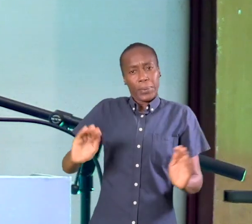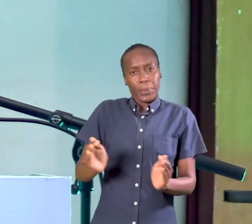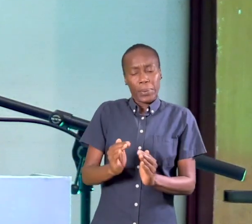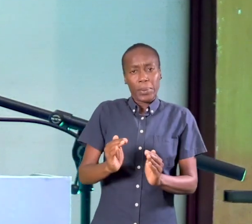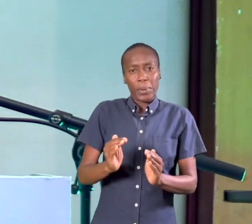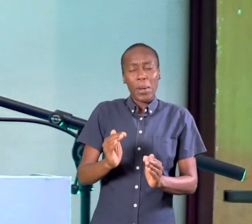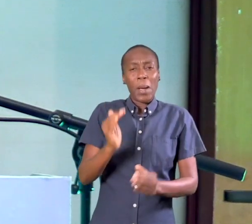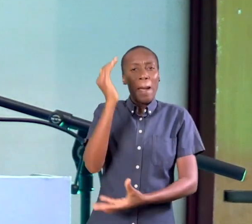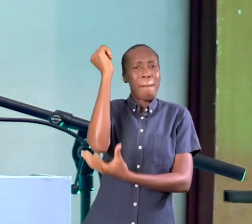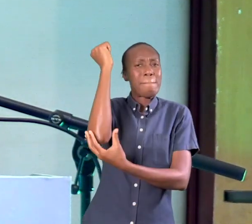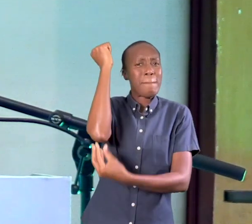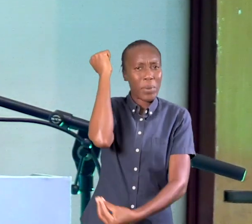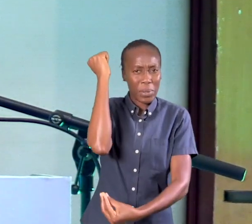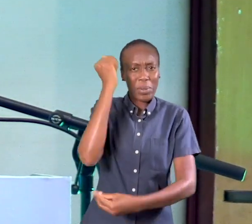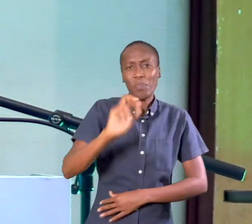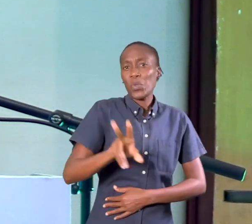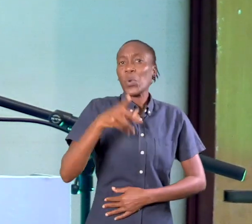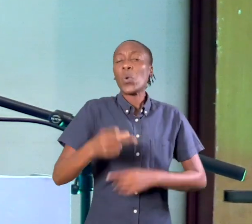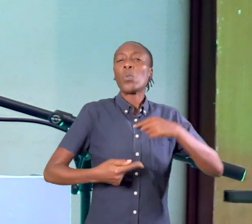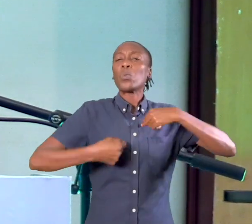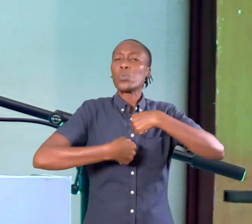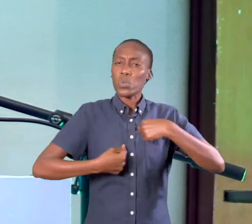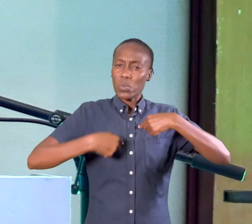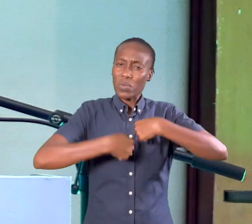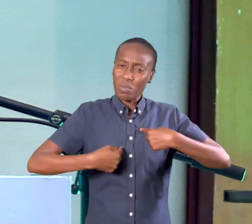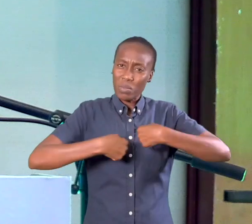pobreza e outras vulnerabilidades.